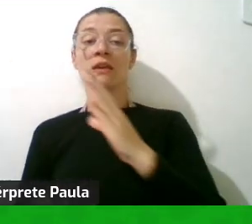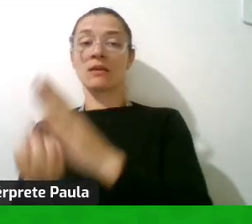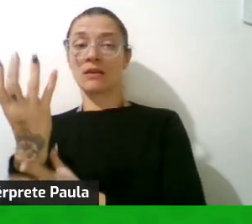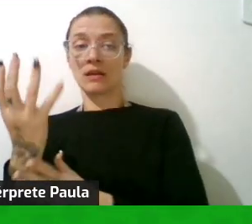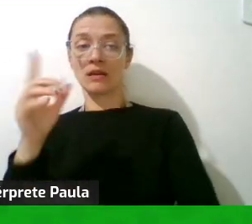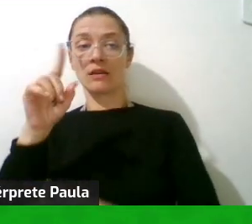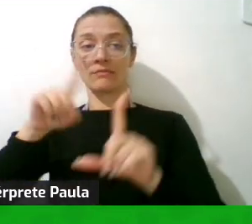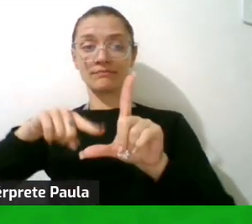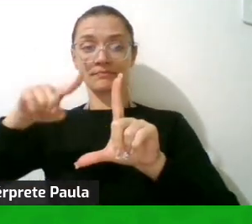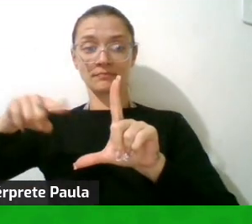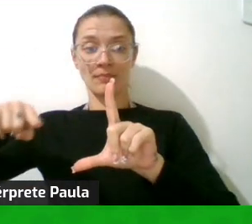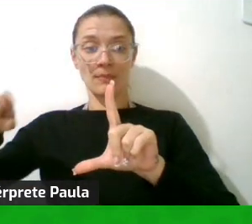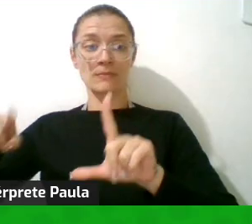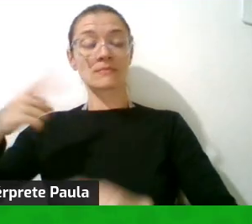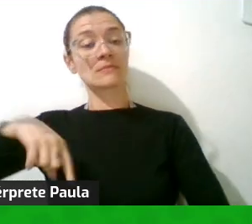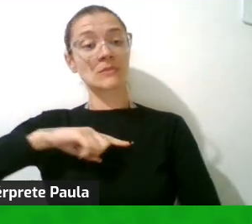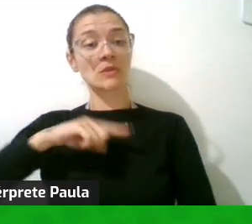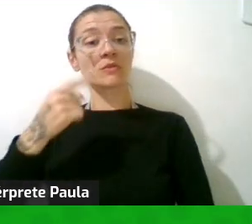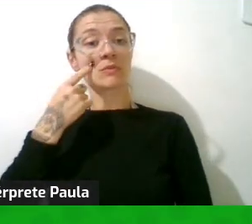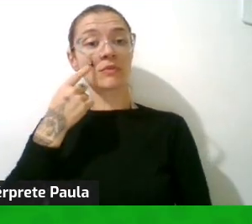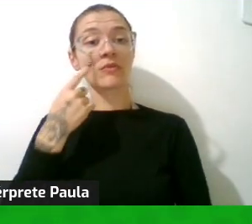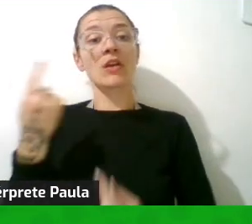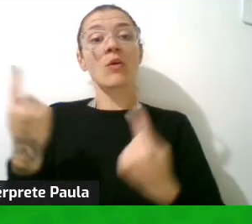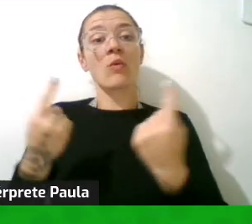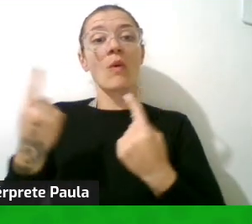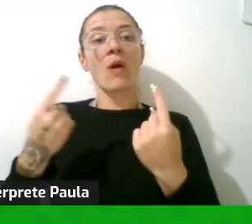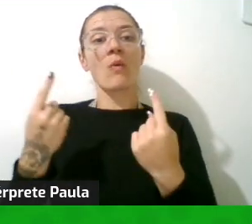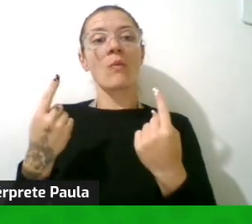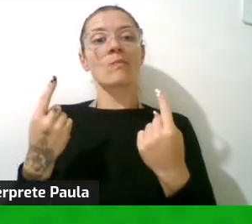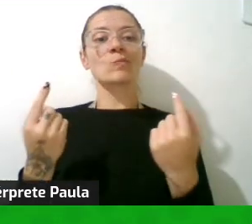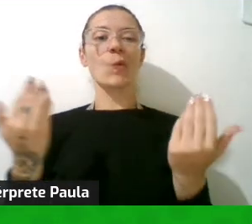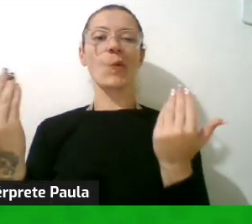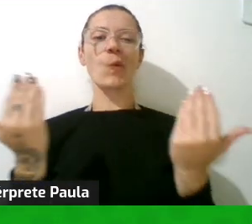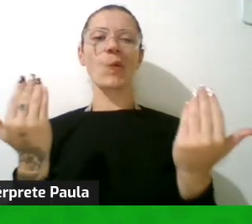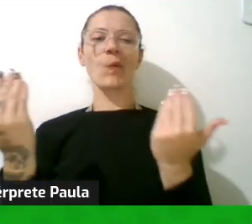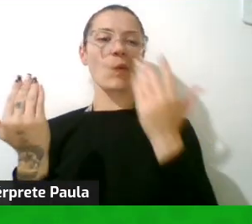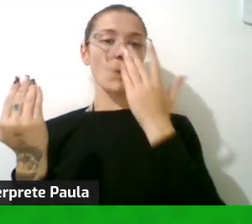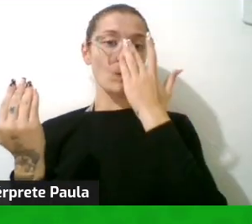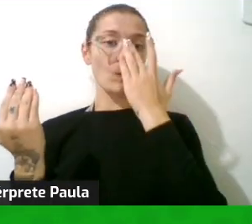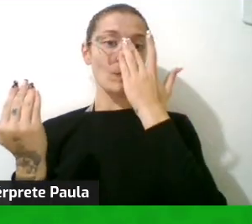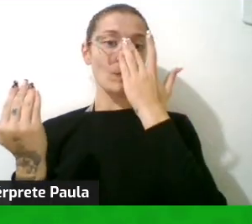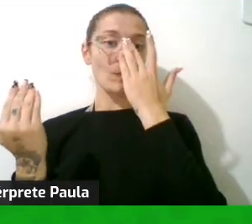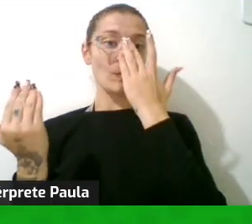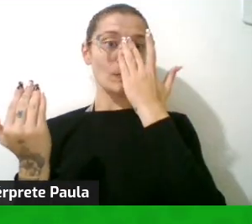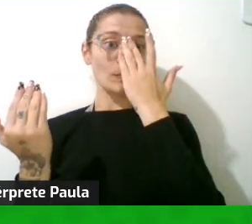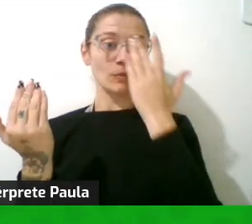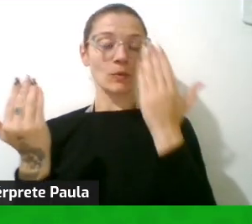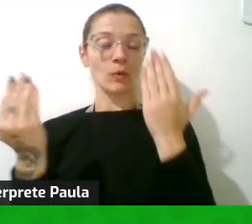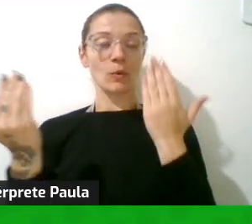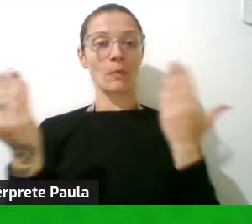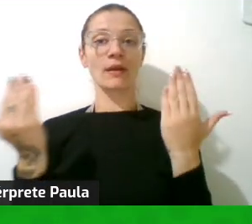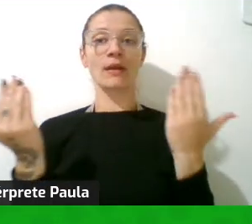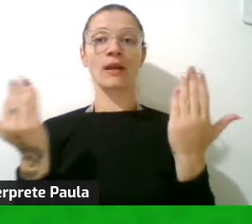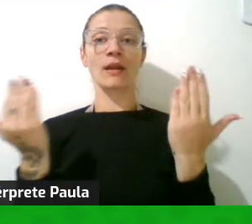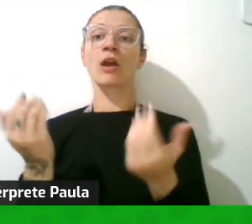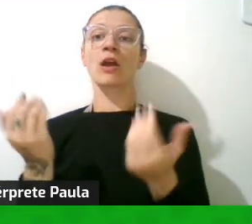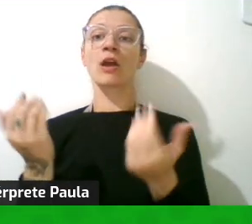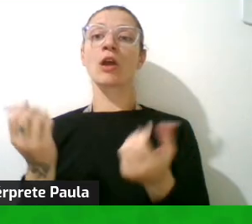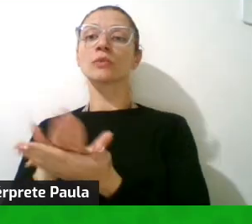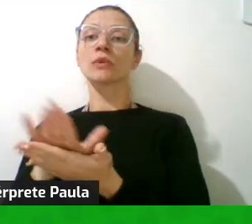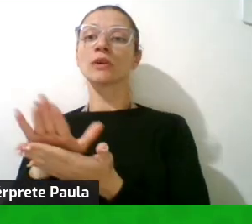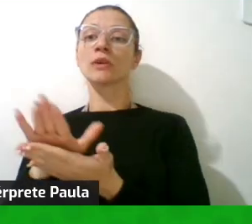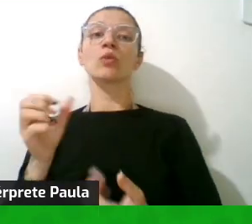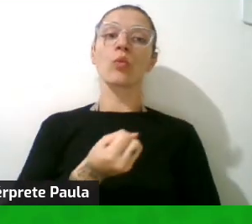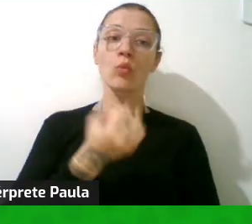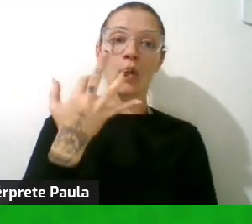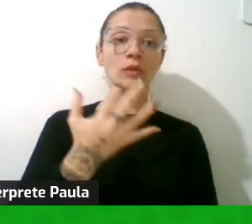ali financeira no final, que a gente consegue comparar, né, quanto que entrou de dinheiro, quanto que saiu, qual que é o gasto, fazer ali um gráfico em